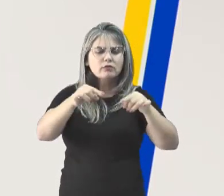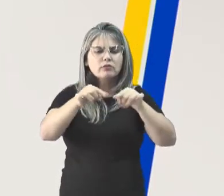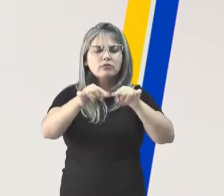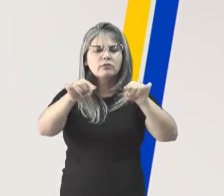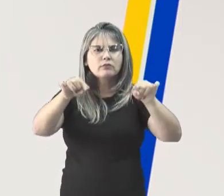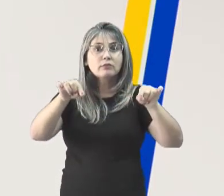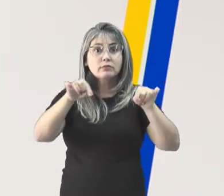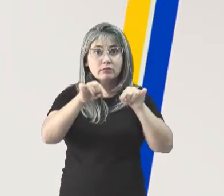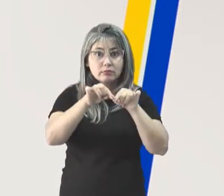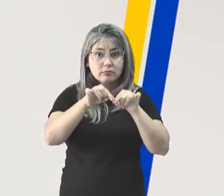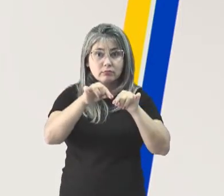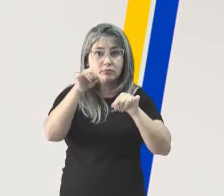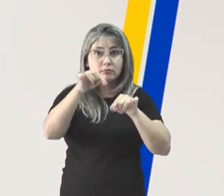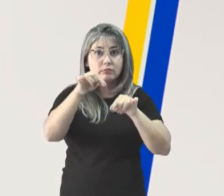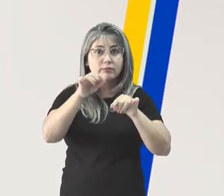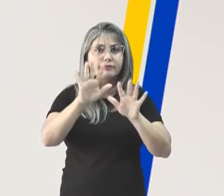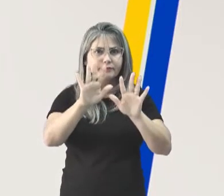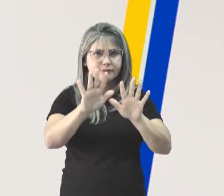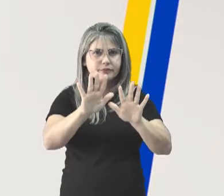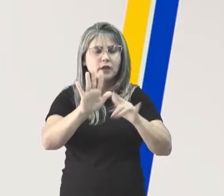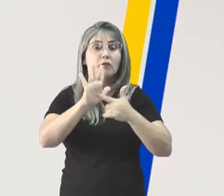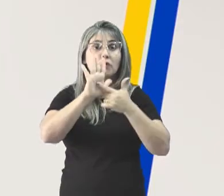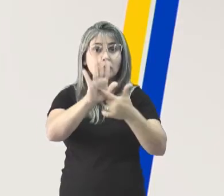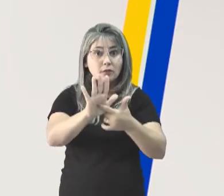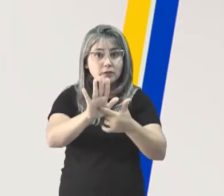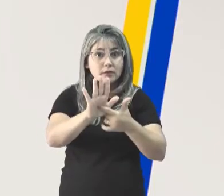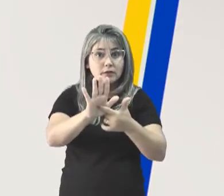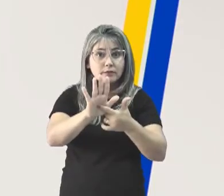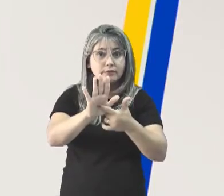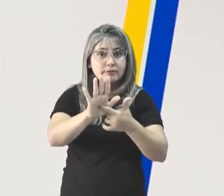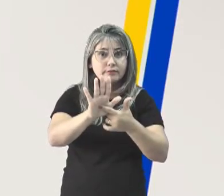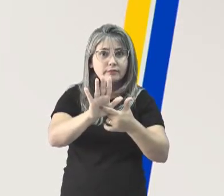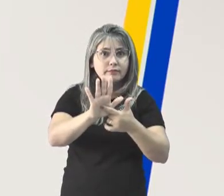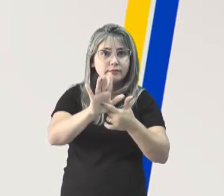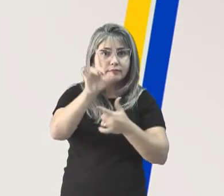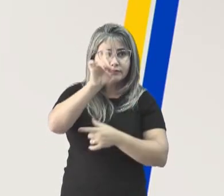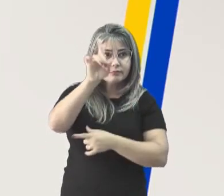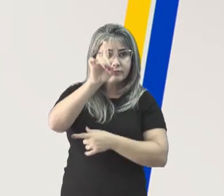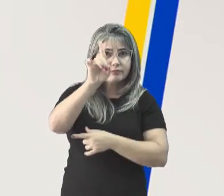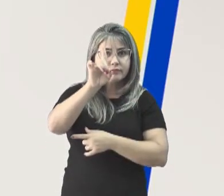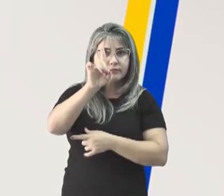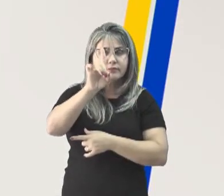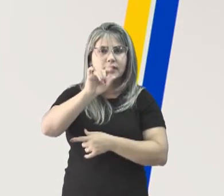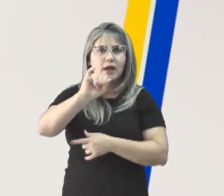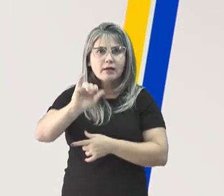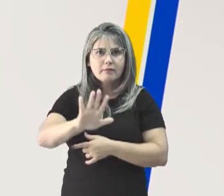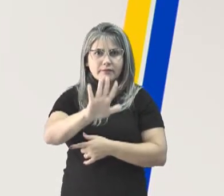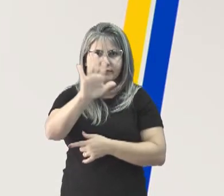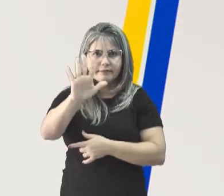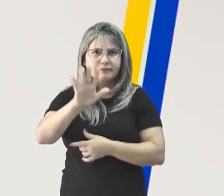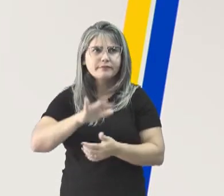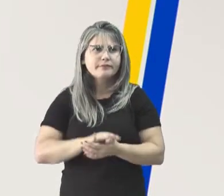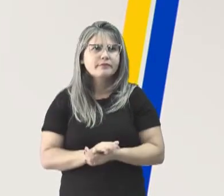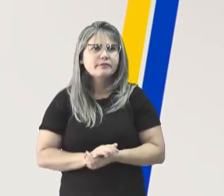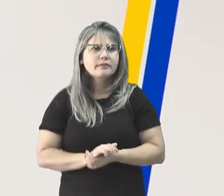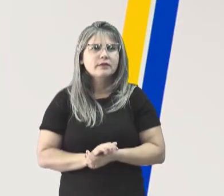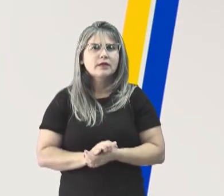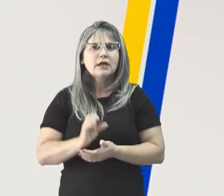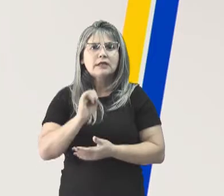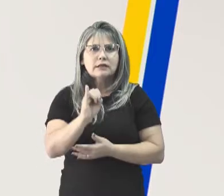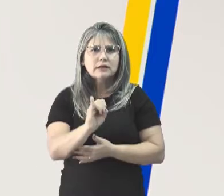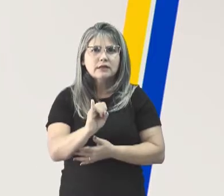dessa figura? Vou já mostrar para vocês, conforme ilustrado na figura 3, que vai aparecer já já. Se a face com